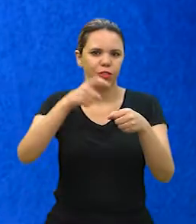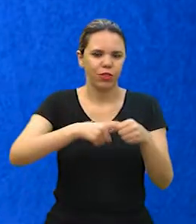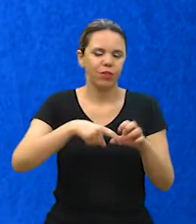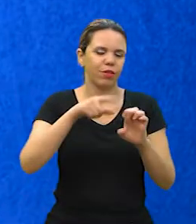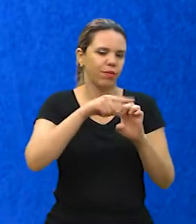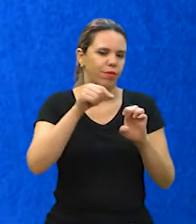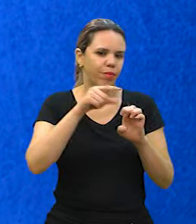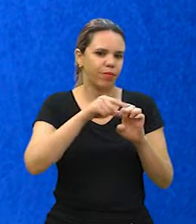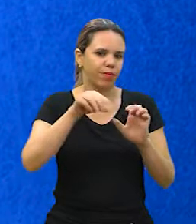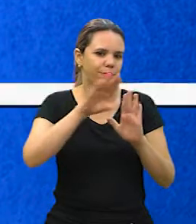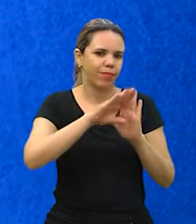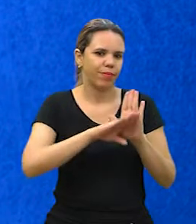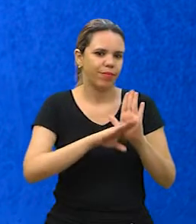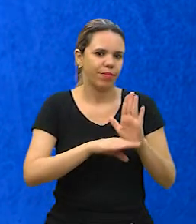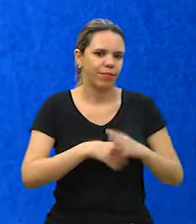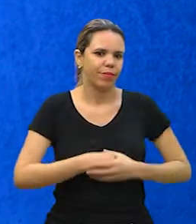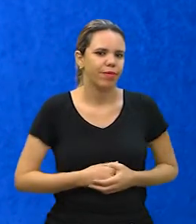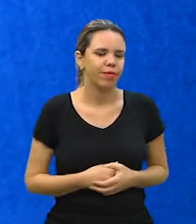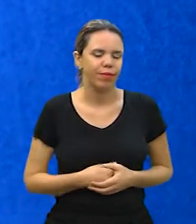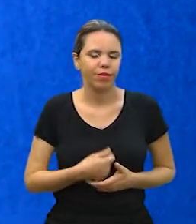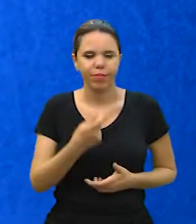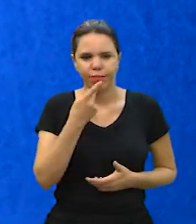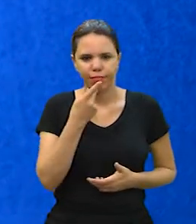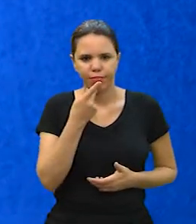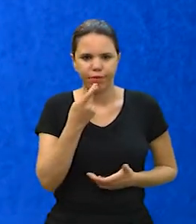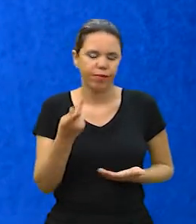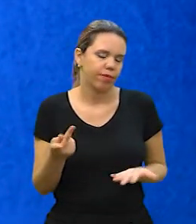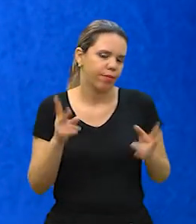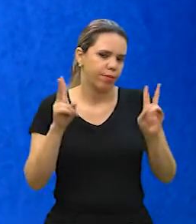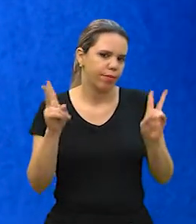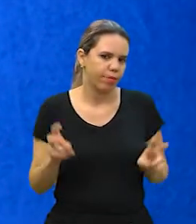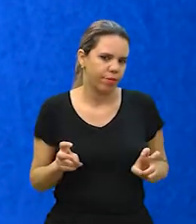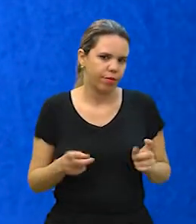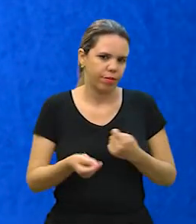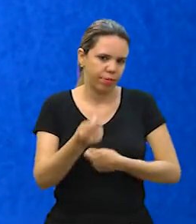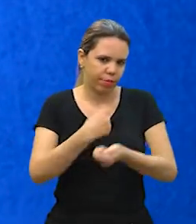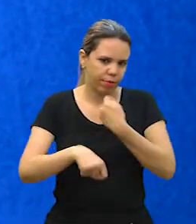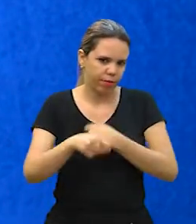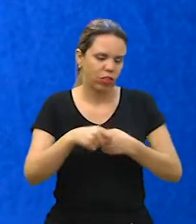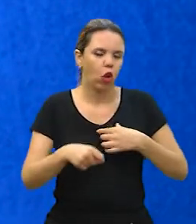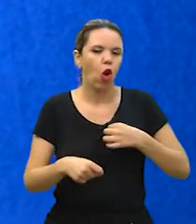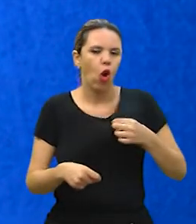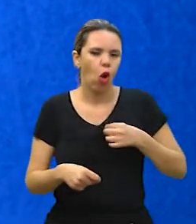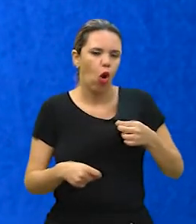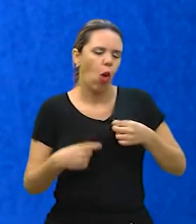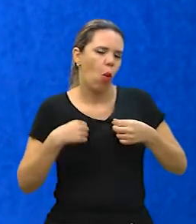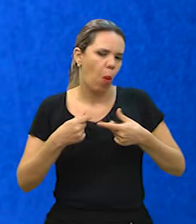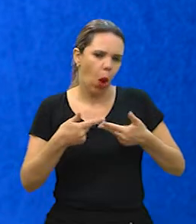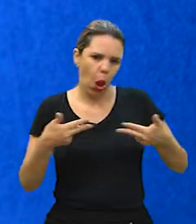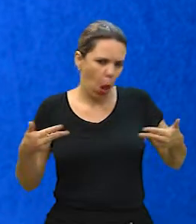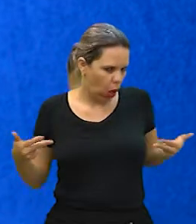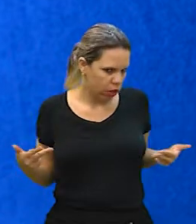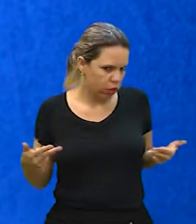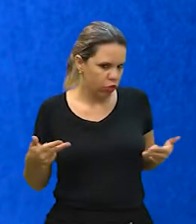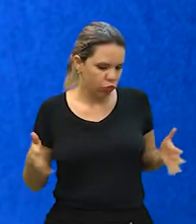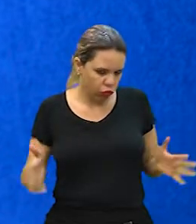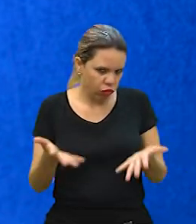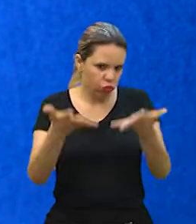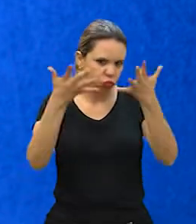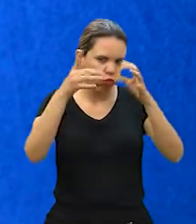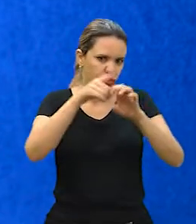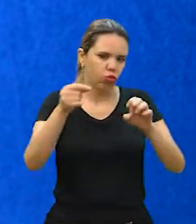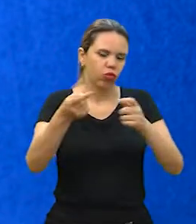De volta com o Ser Empreendedor e falando ainda sobre o mercado têxtil que impulsiona